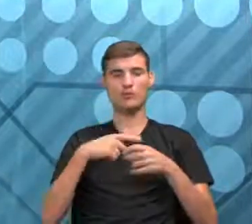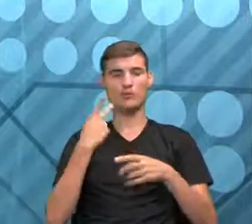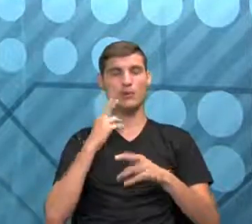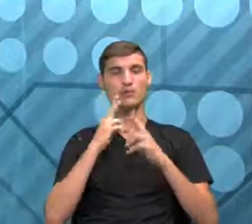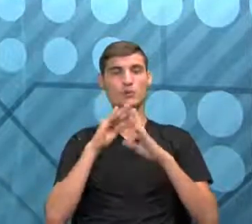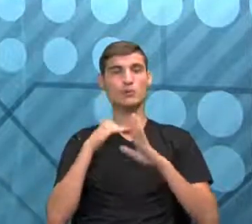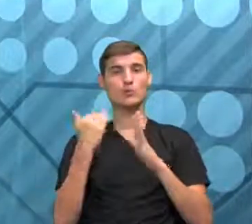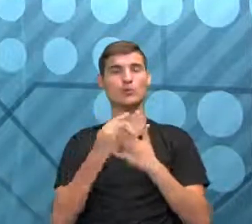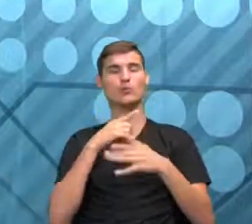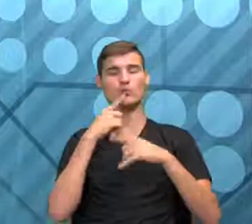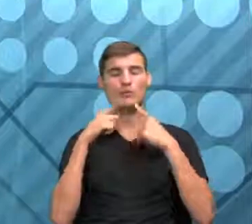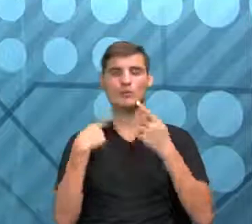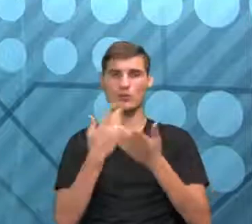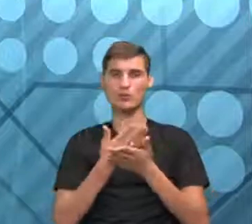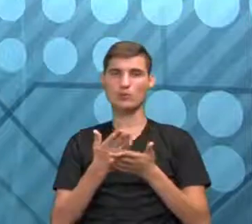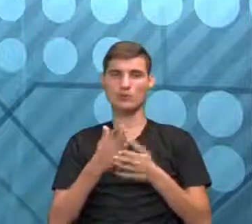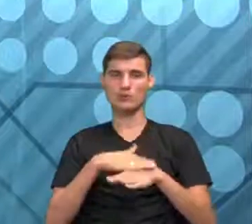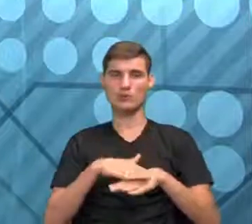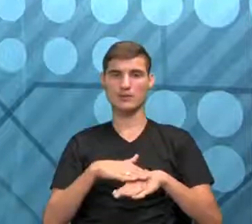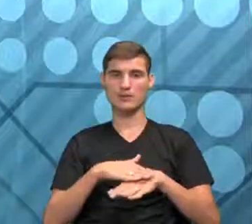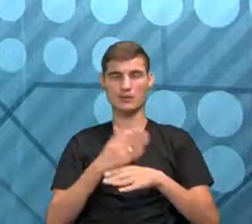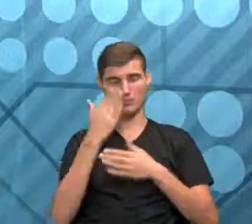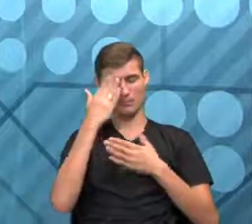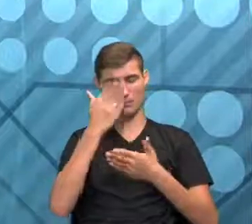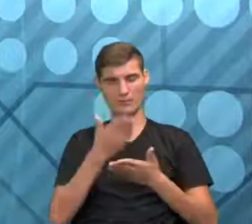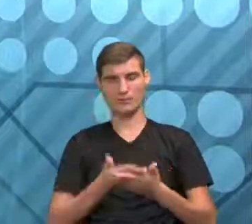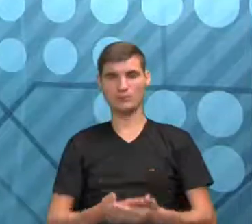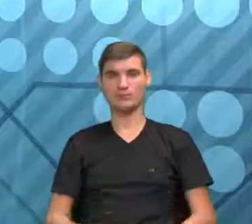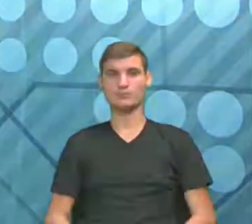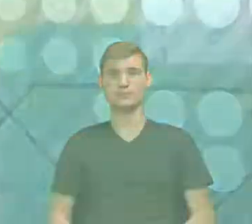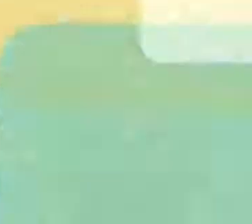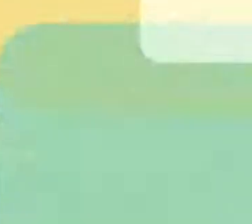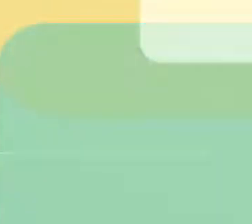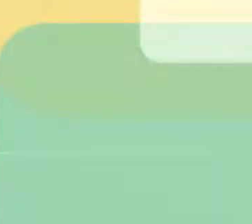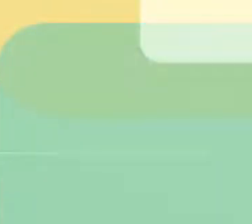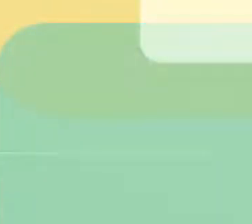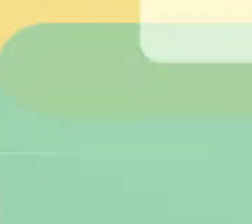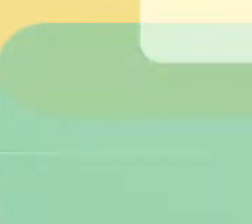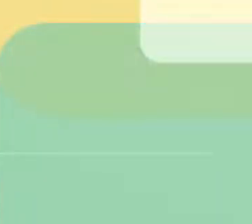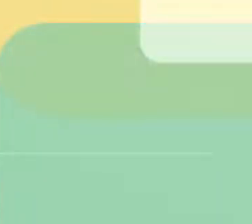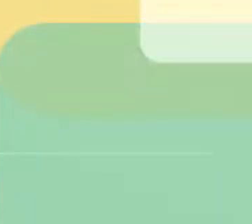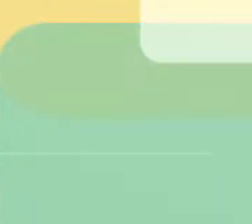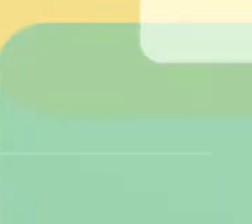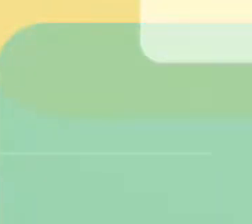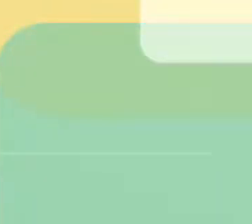responder todas as dúvidas para a gente conversar um pouquinho mais. Muito obrigado, até já.